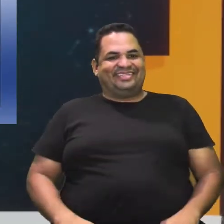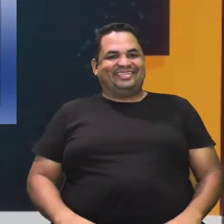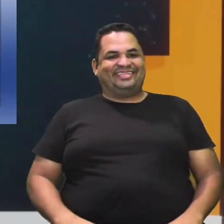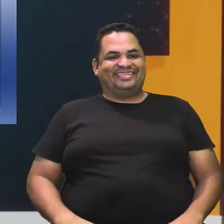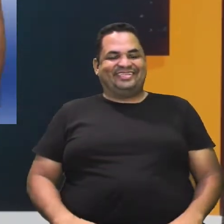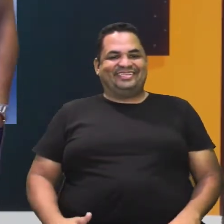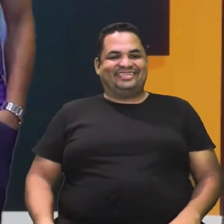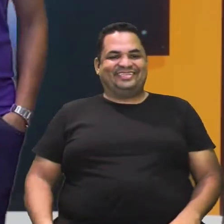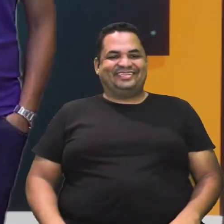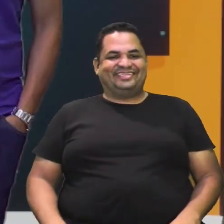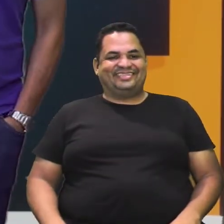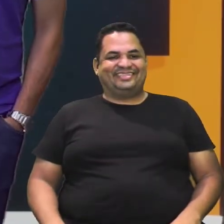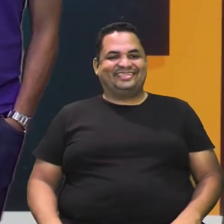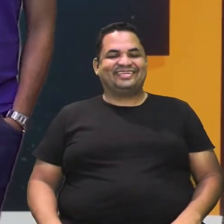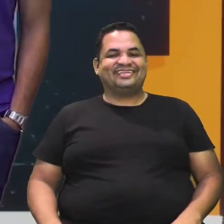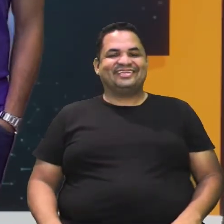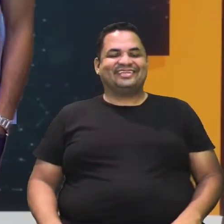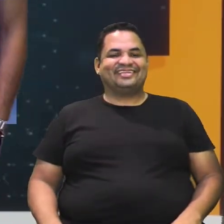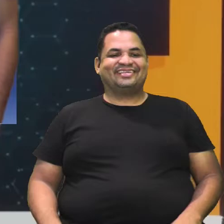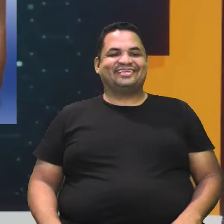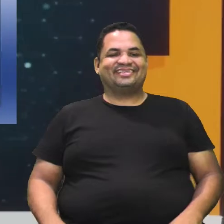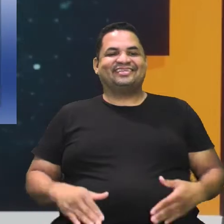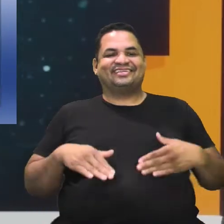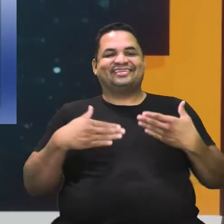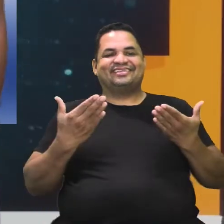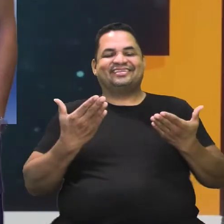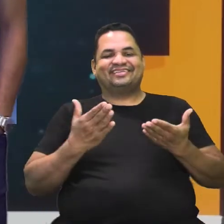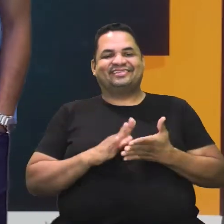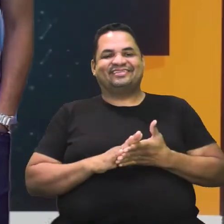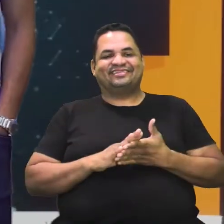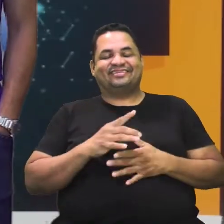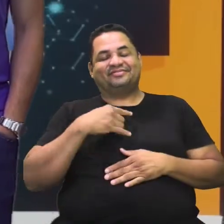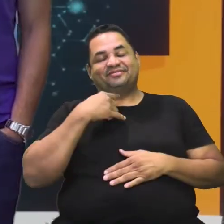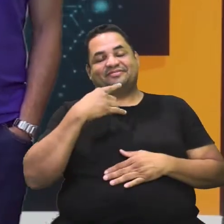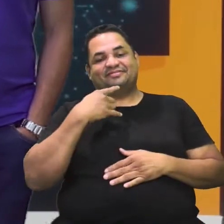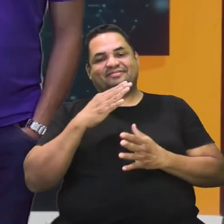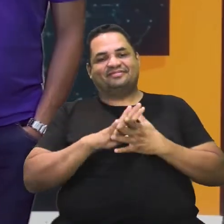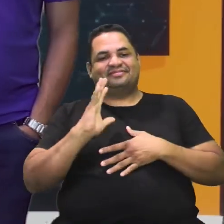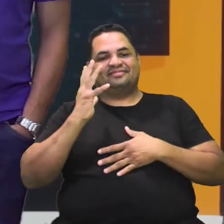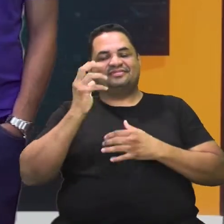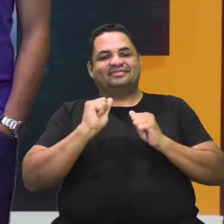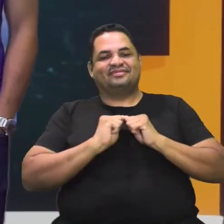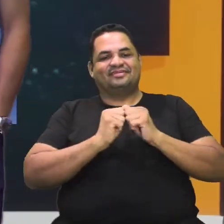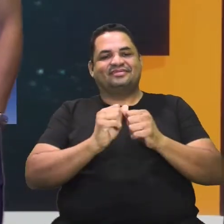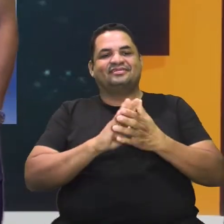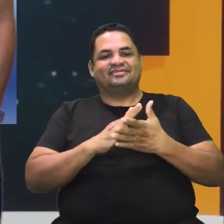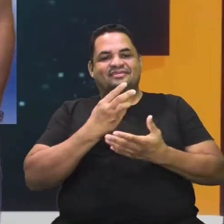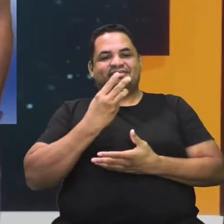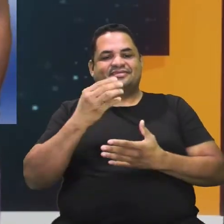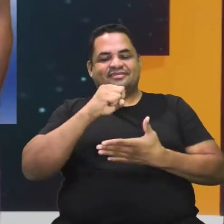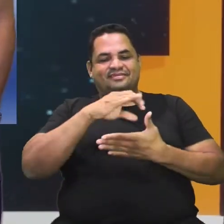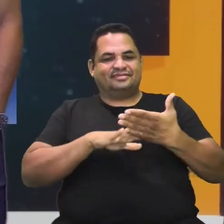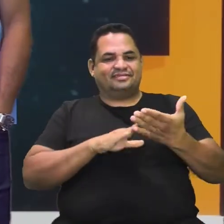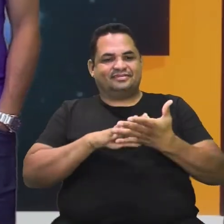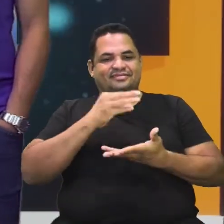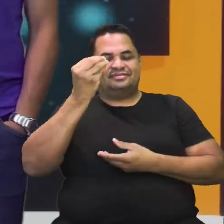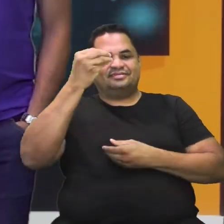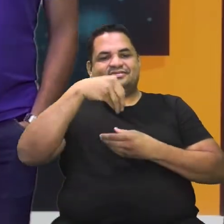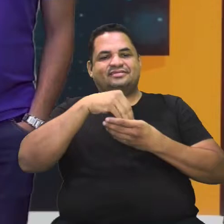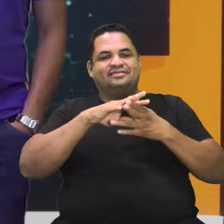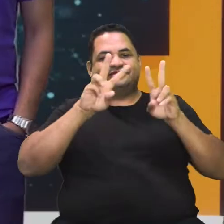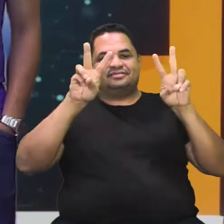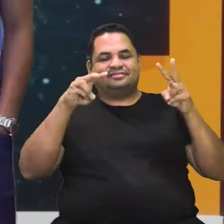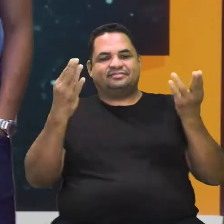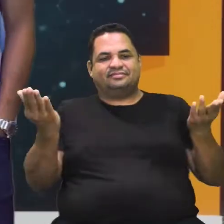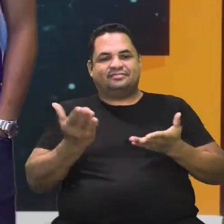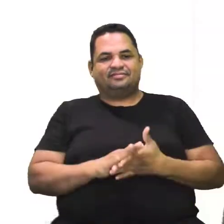Segue o rastro, né? Segue o rumo do seu coração. E a gente vai tirar as dúvidas agora, resolver junto com vocês mais 3 questões que envolvem esse